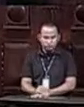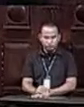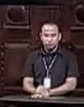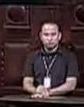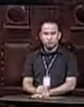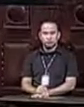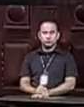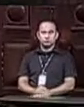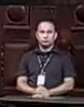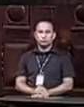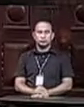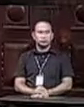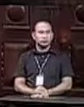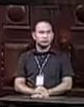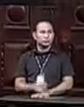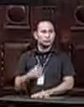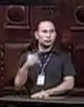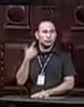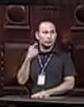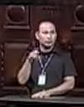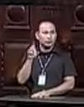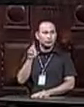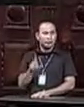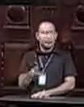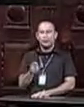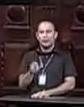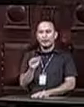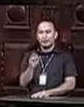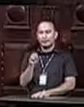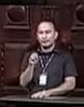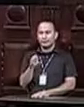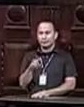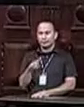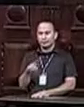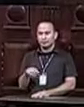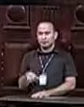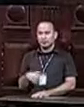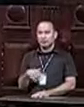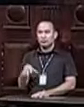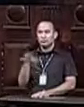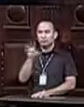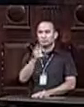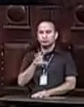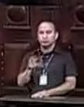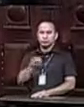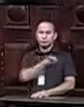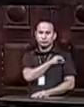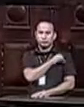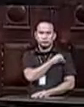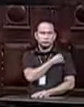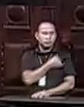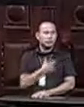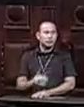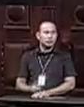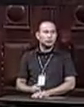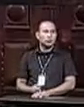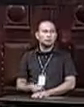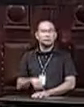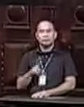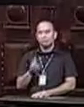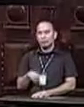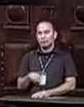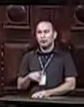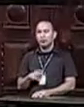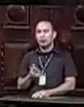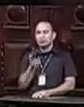Outra variável interveniente é a adesão, a provável adesão do Estado do Rio de Janeiro ao programa de recuperação fiscal, que, a meu